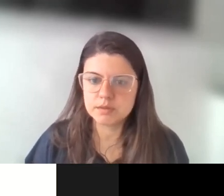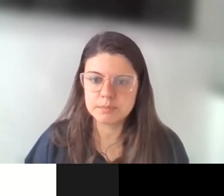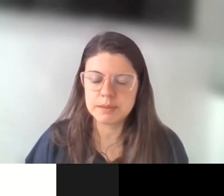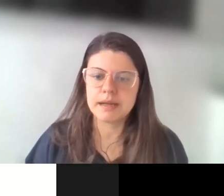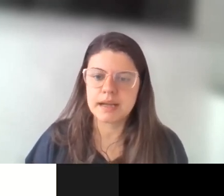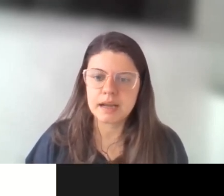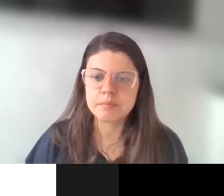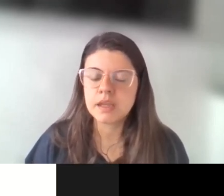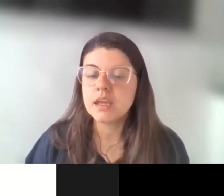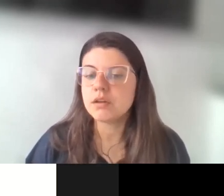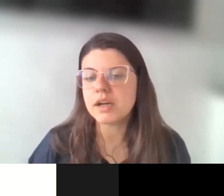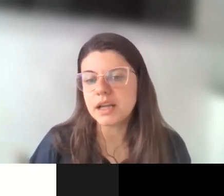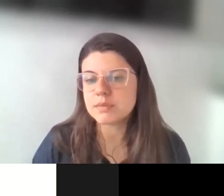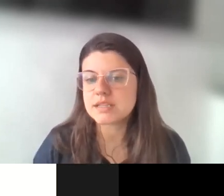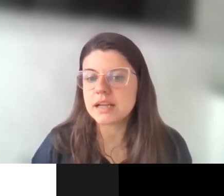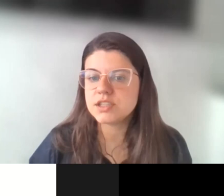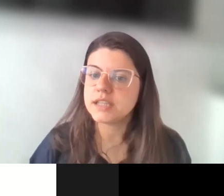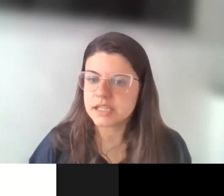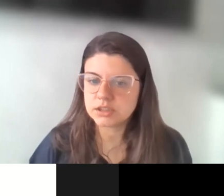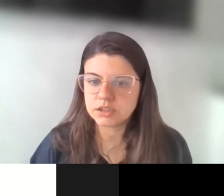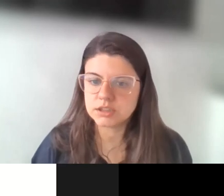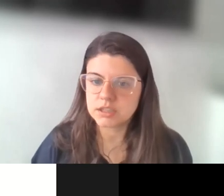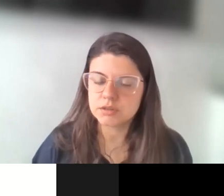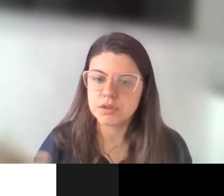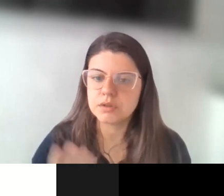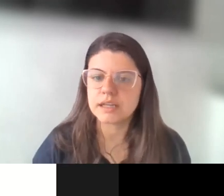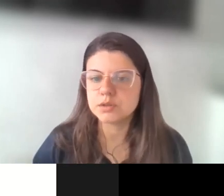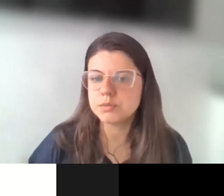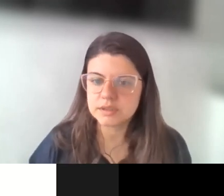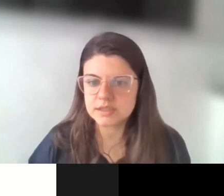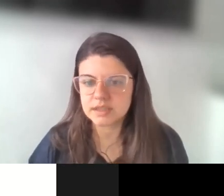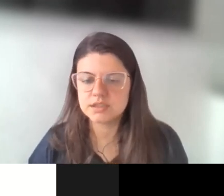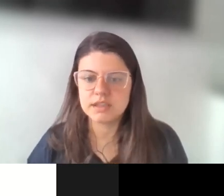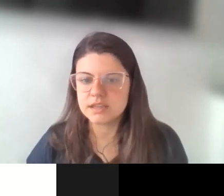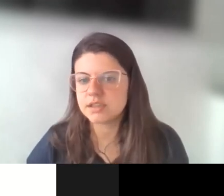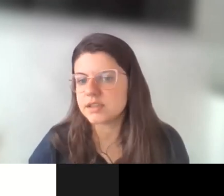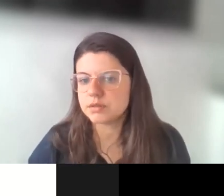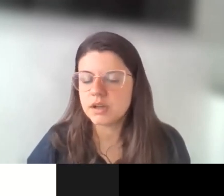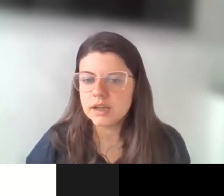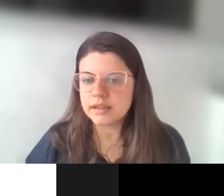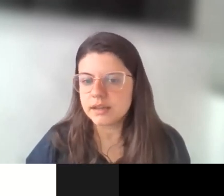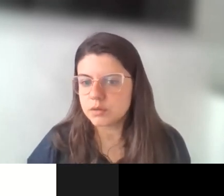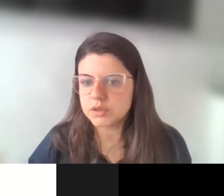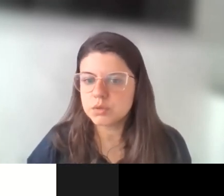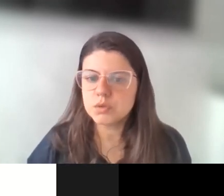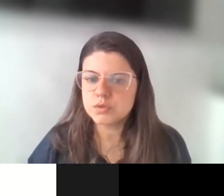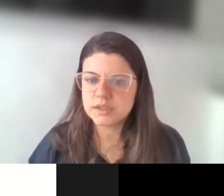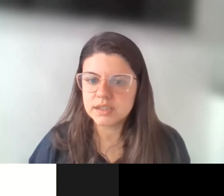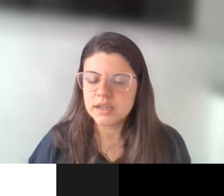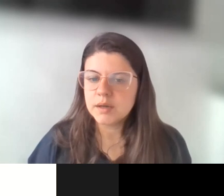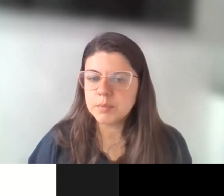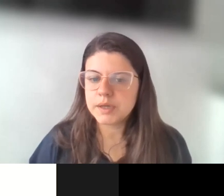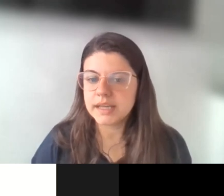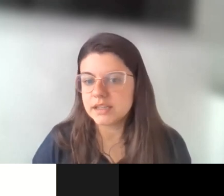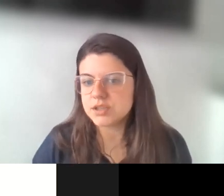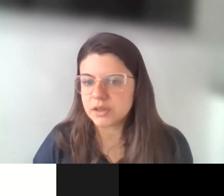também para o Rodrigo se preparar. E eu vou criar uma sala de teste. Então, eu vou colocar todo mundo nessa sala de teste, caso tenha alguma